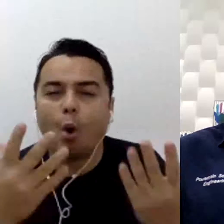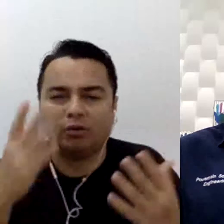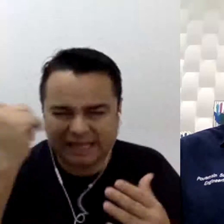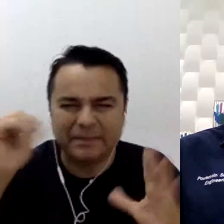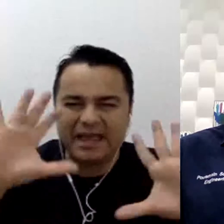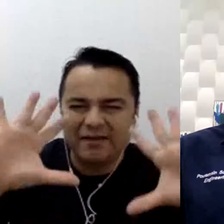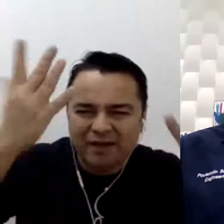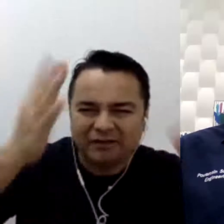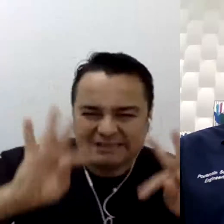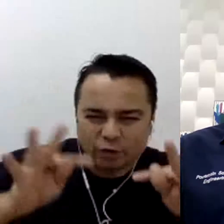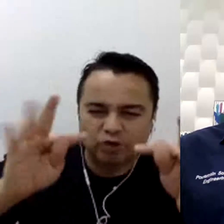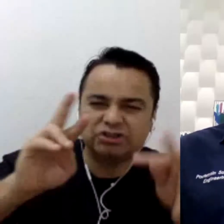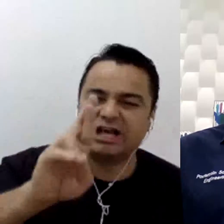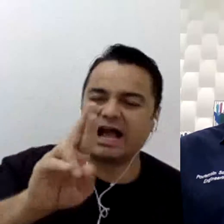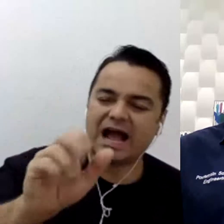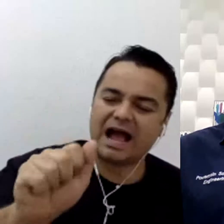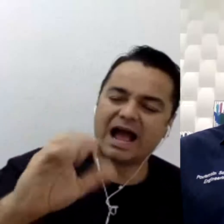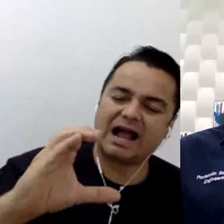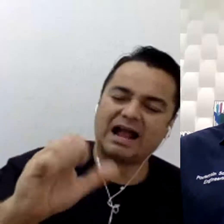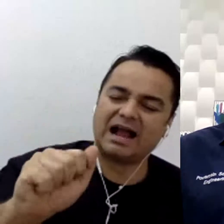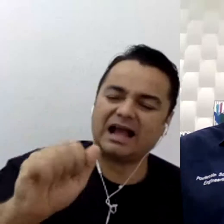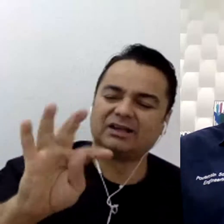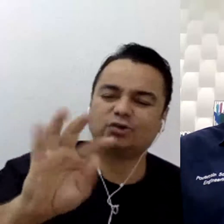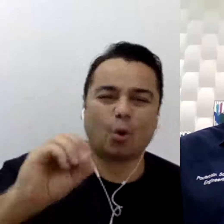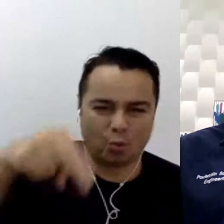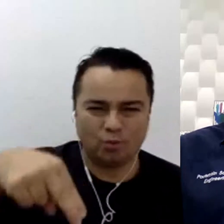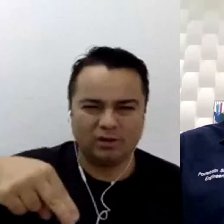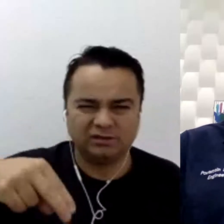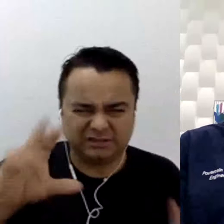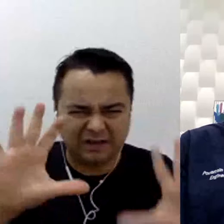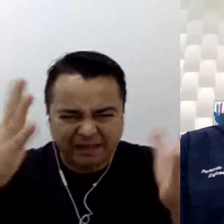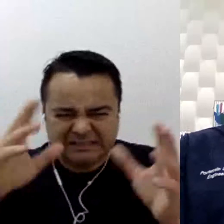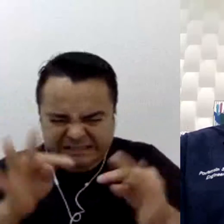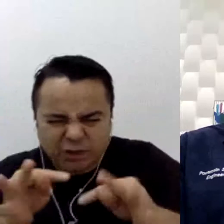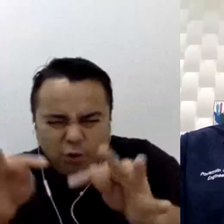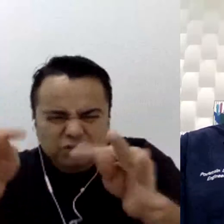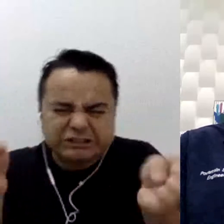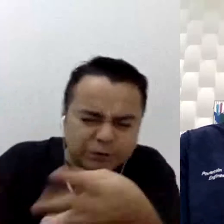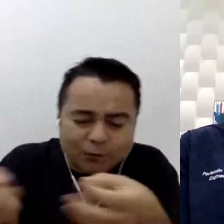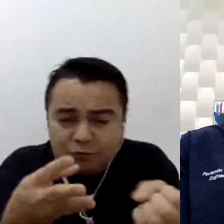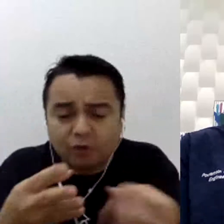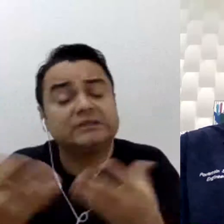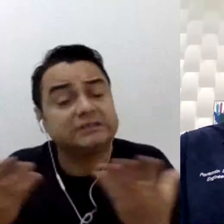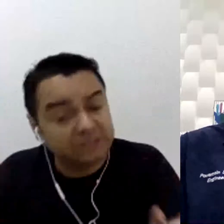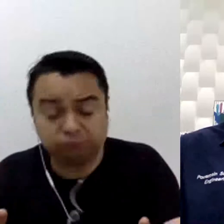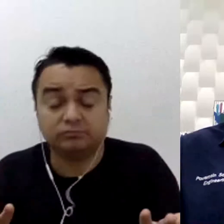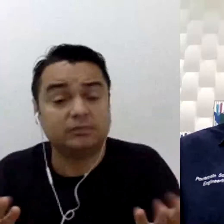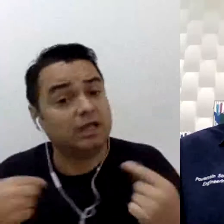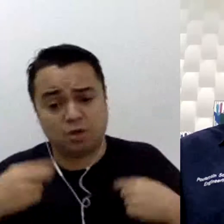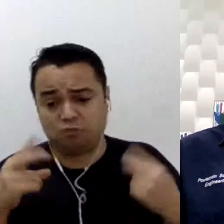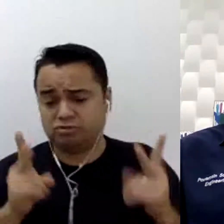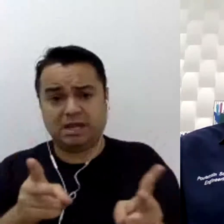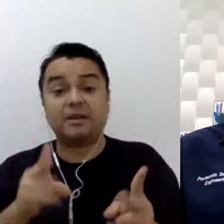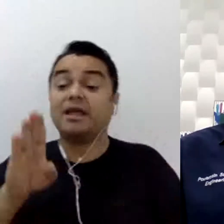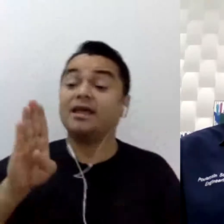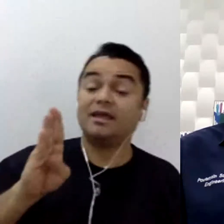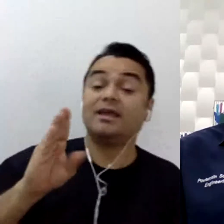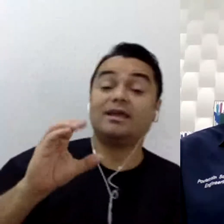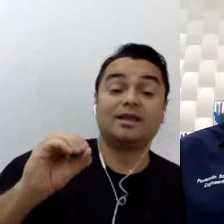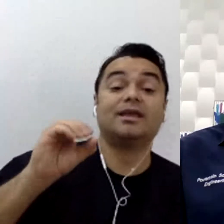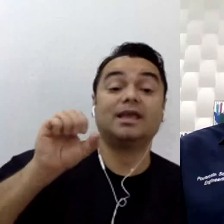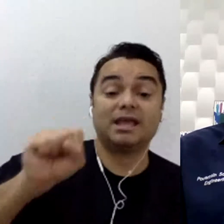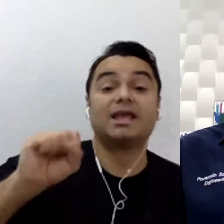processos de inovação, né, sendo um agente transformador para que isso aconteça. Eu sempre fiz isso. E a Bosch tem isso, né,